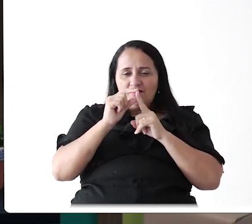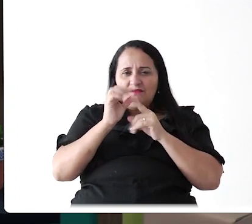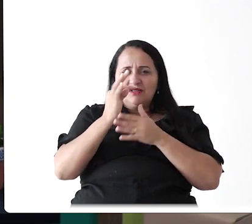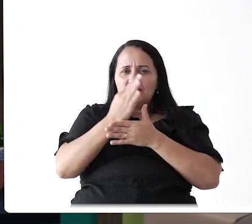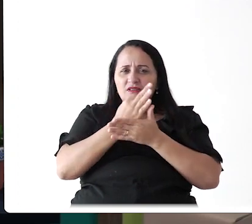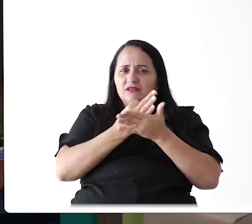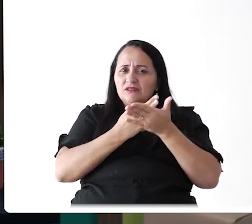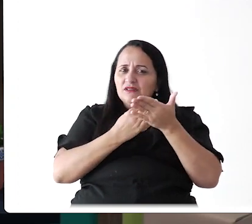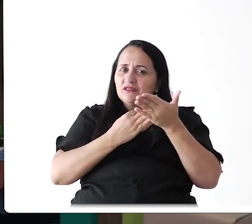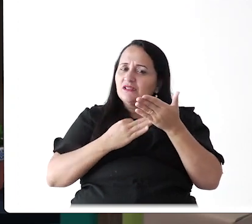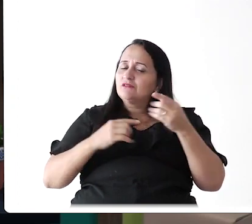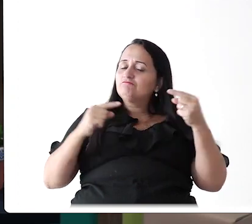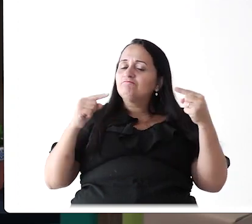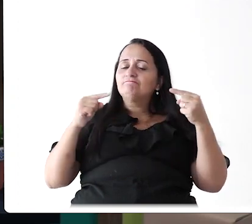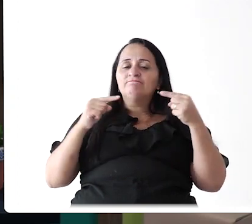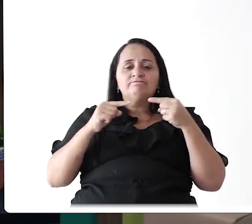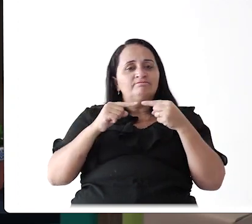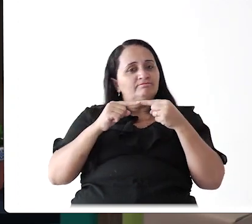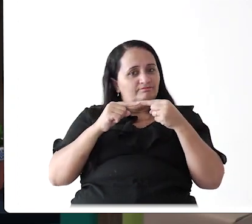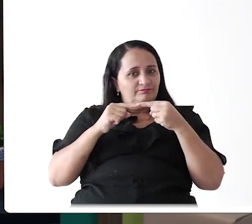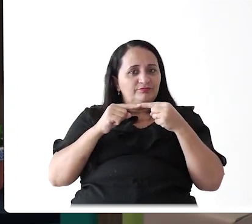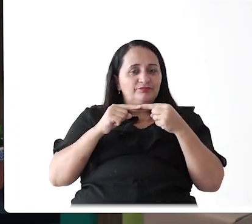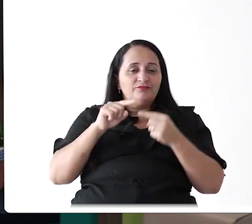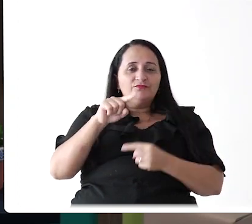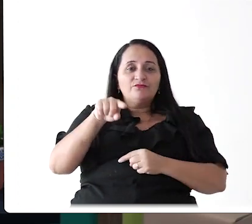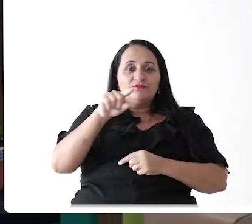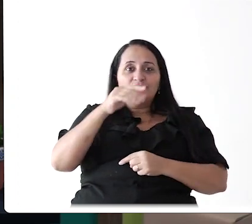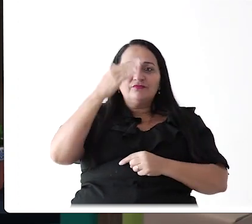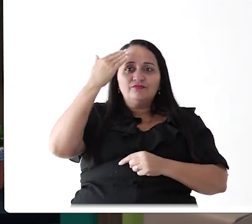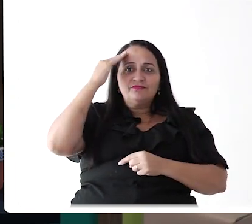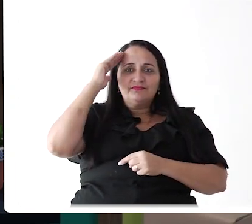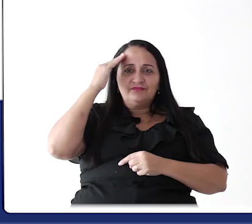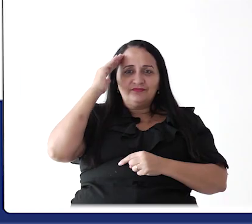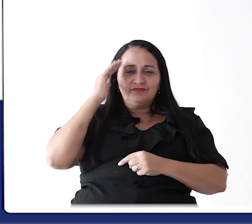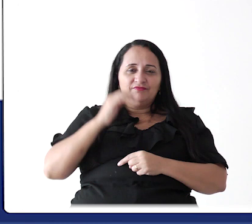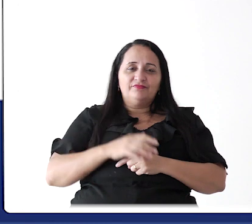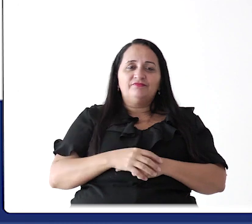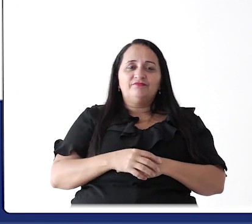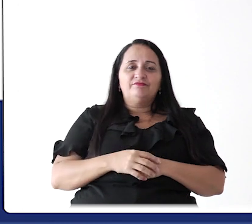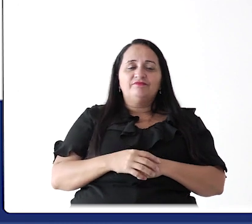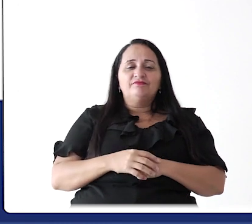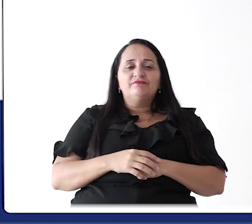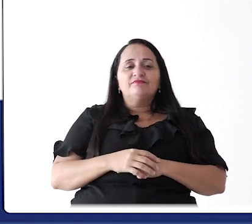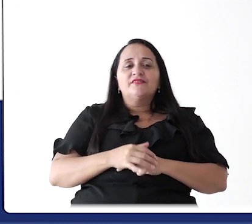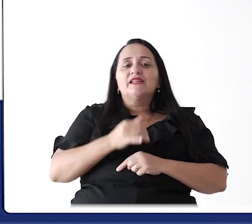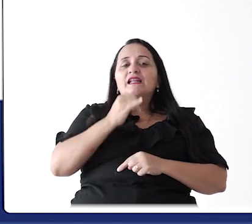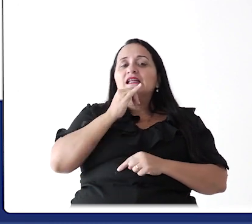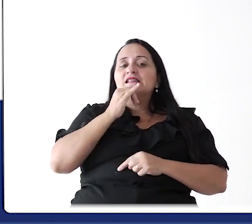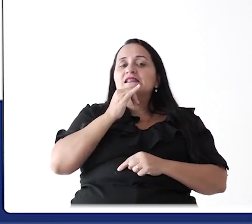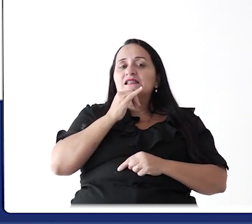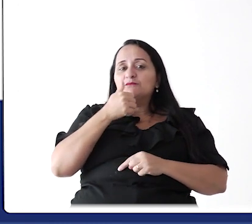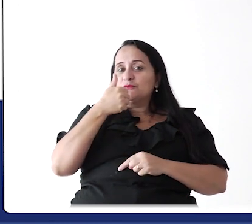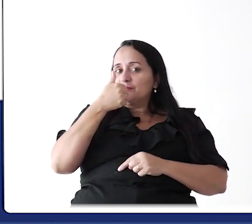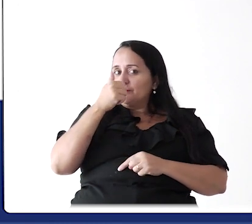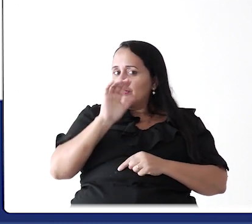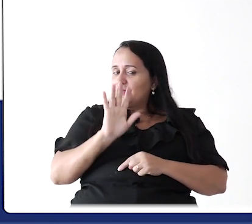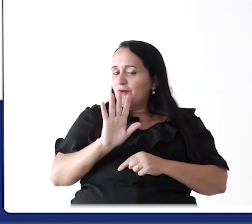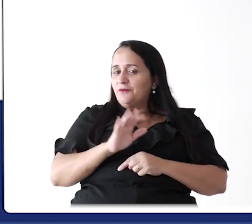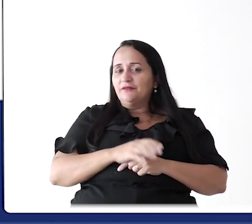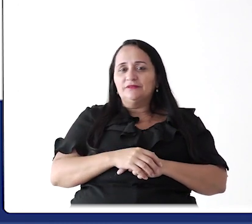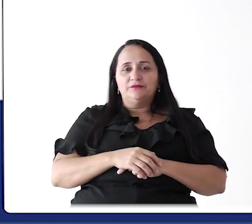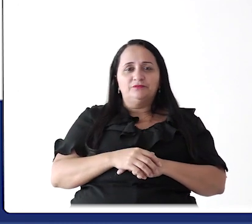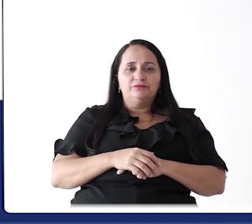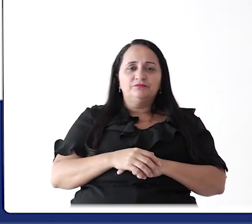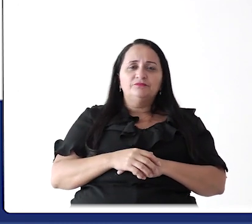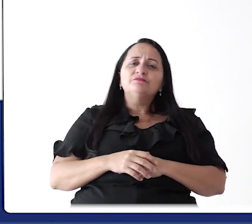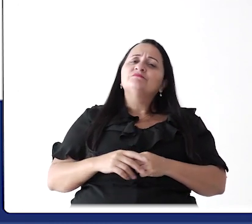que toda a mensagem faça algum sentido para você, leitor. Vamos ao primeiro exemplo? Crucificado